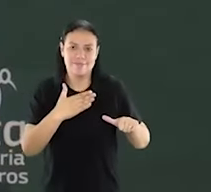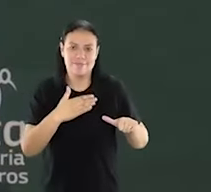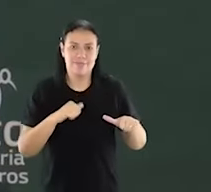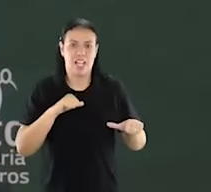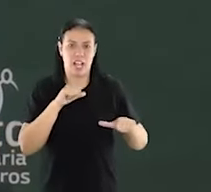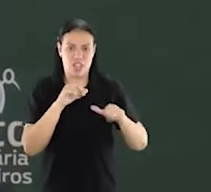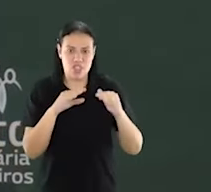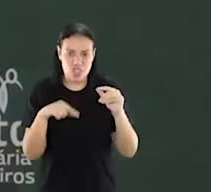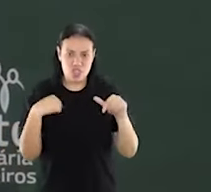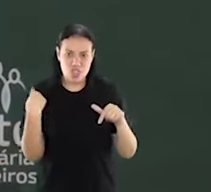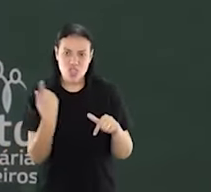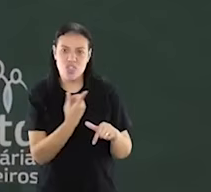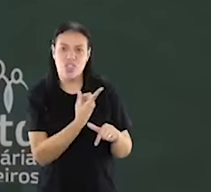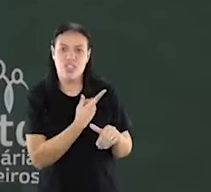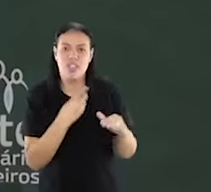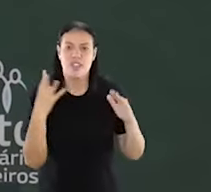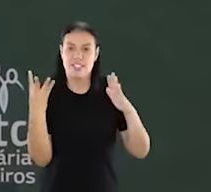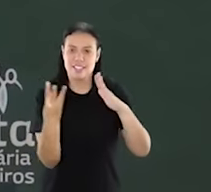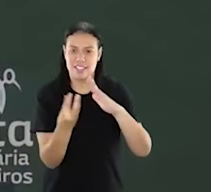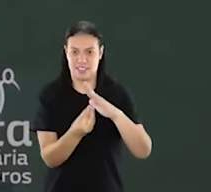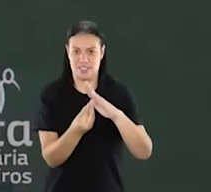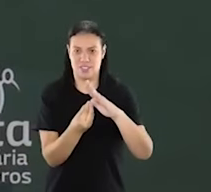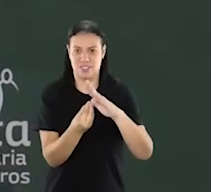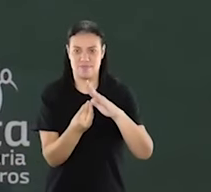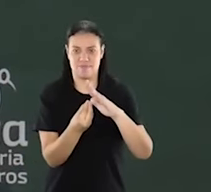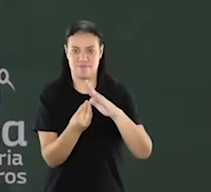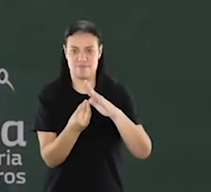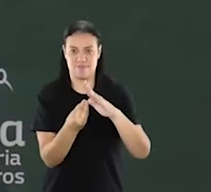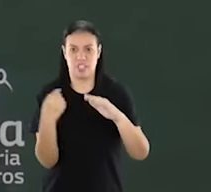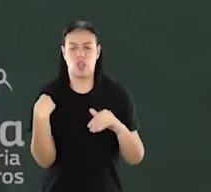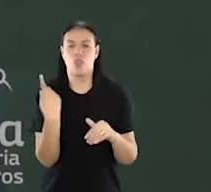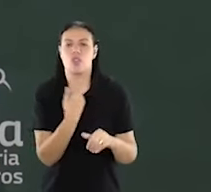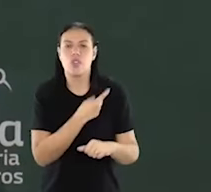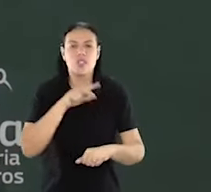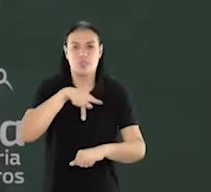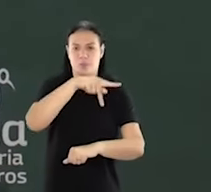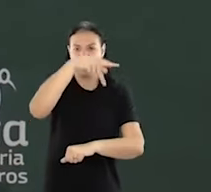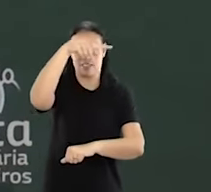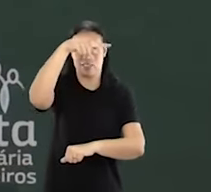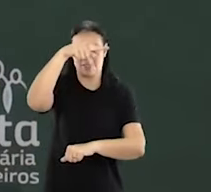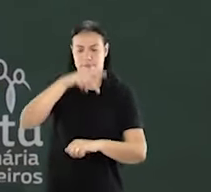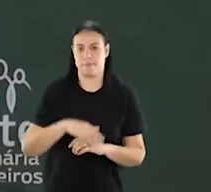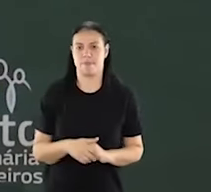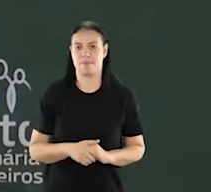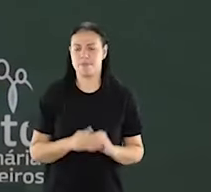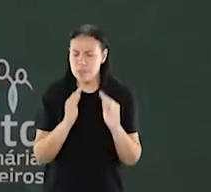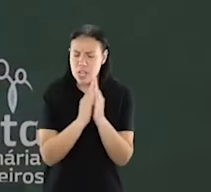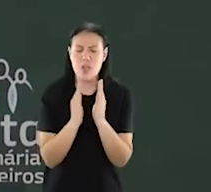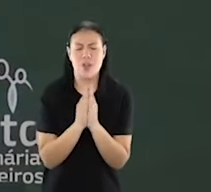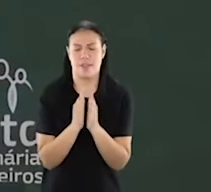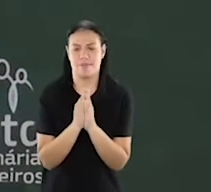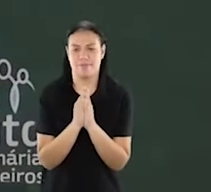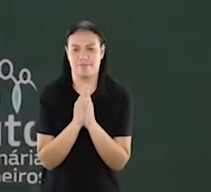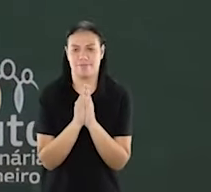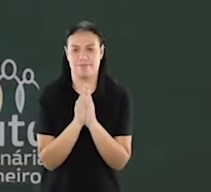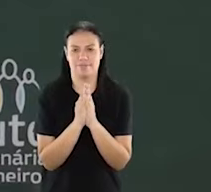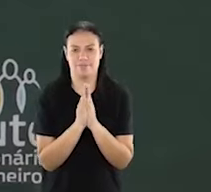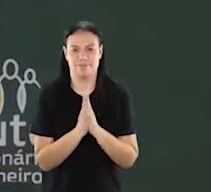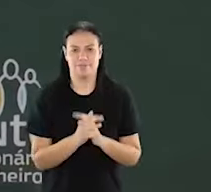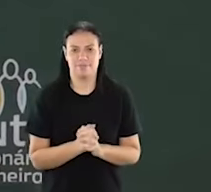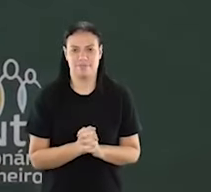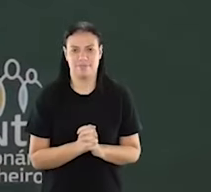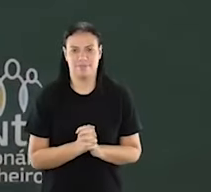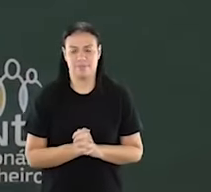sociedade e as futuras gerações. Eu quero orar com vocês. Curva sua fronte, por favor.